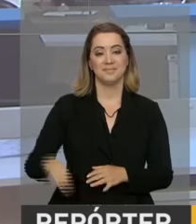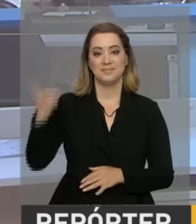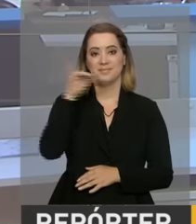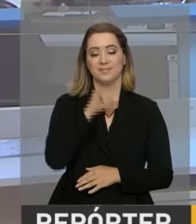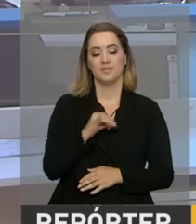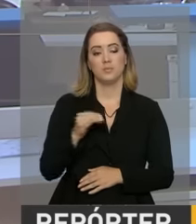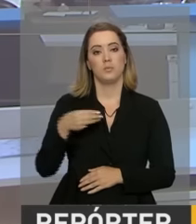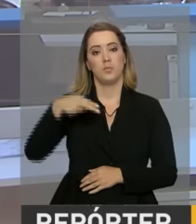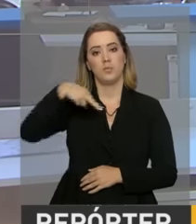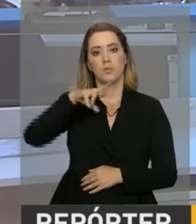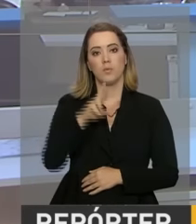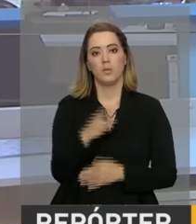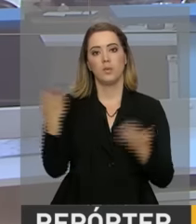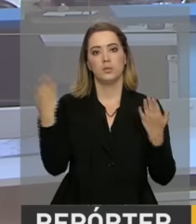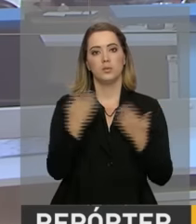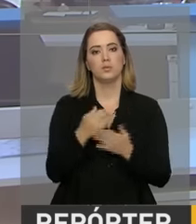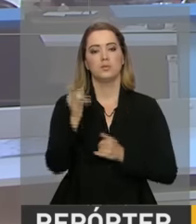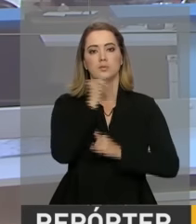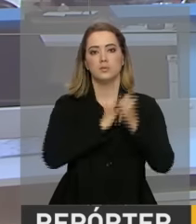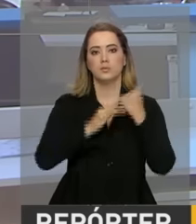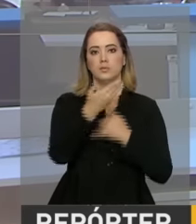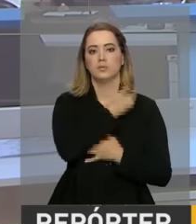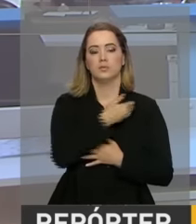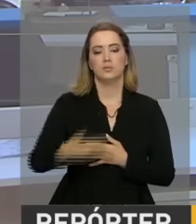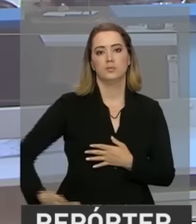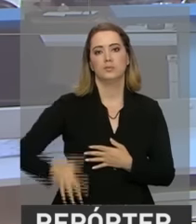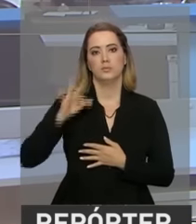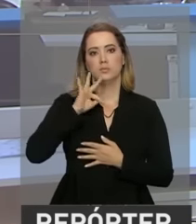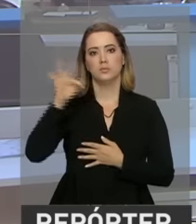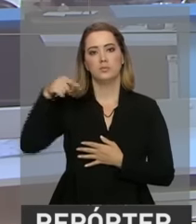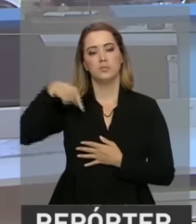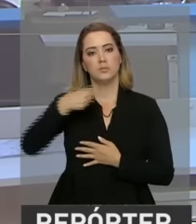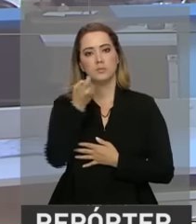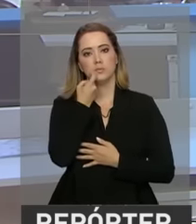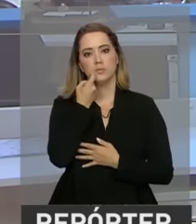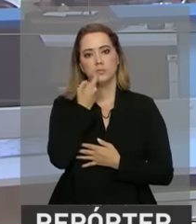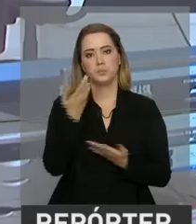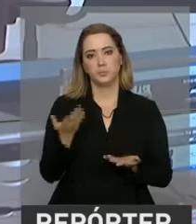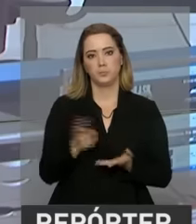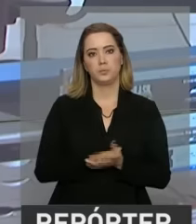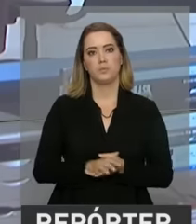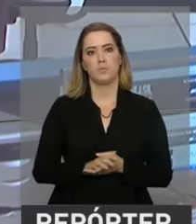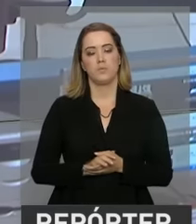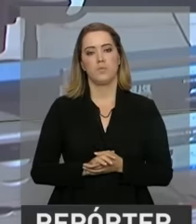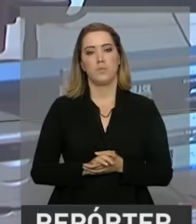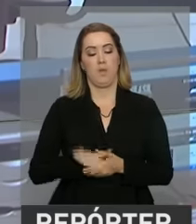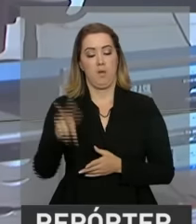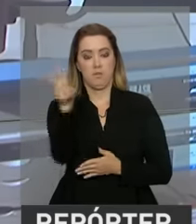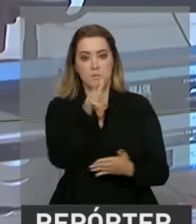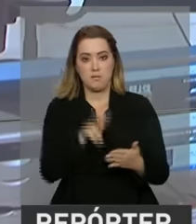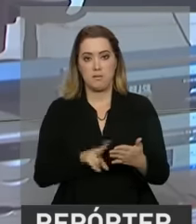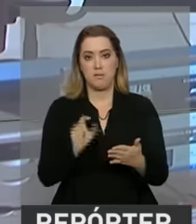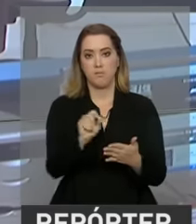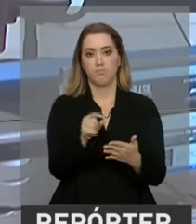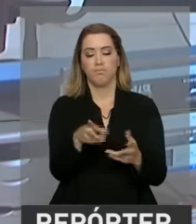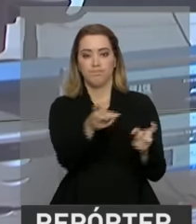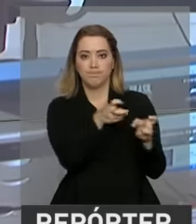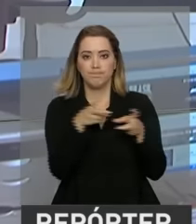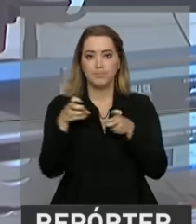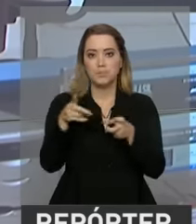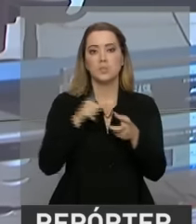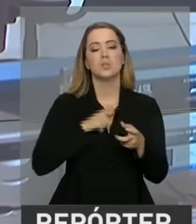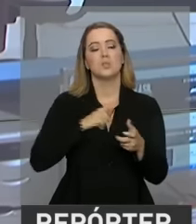Olá o repórter NBR está de volta com as notícias do Governo Federal desta sexta-feira uma fiscalização identificou